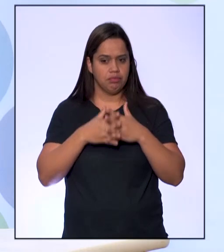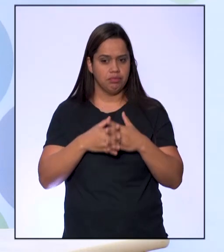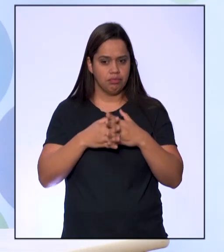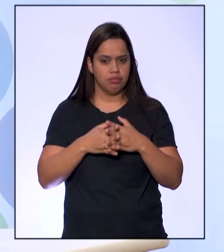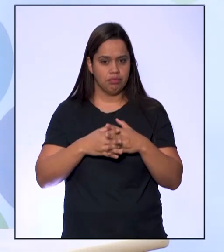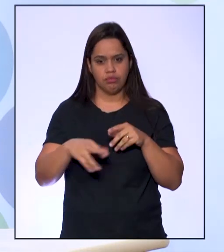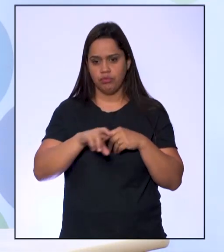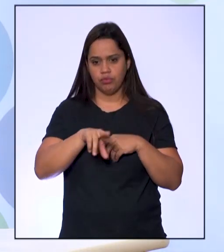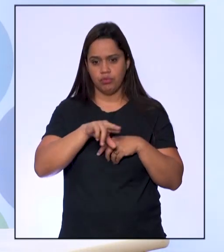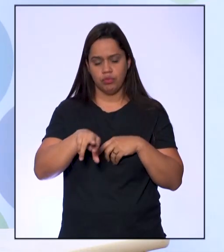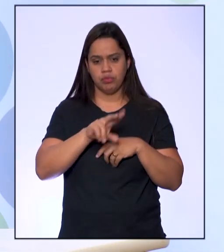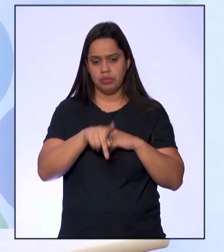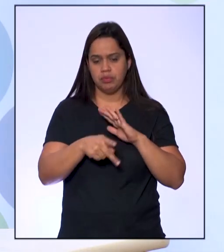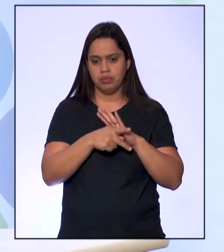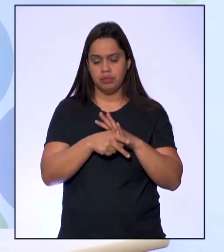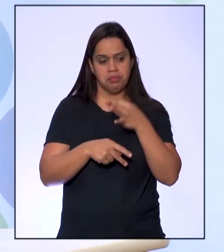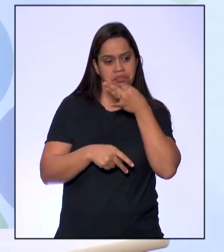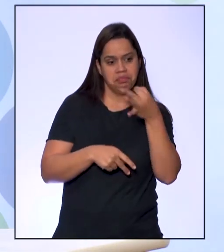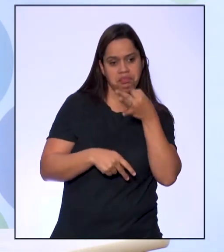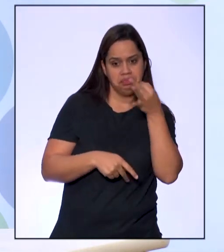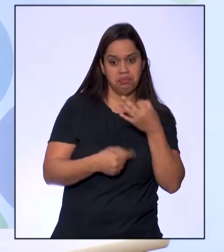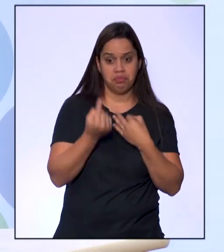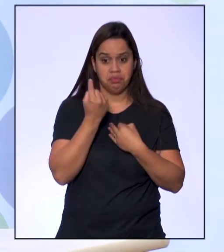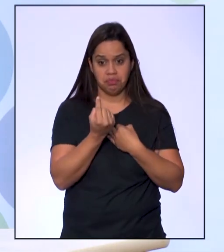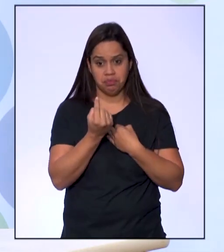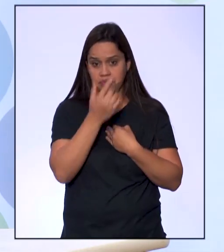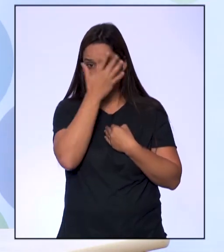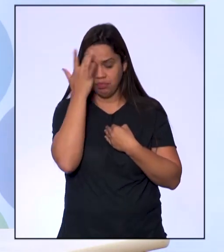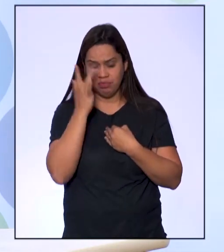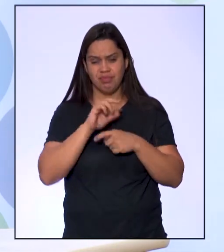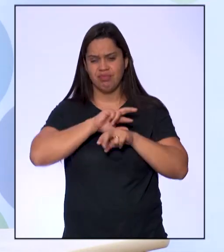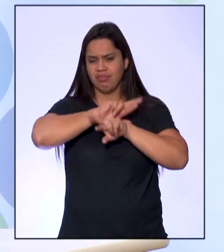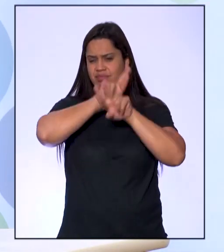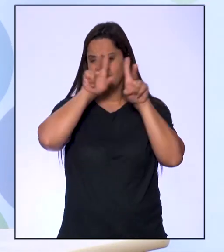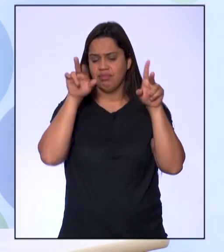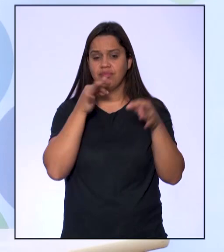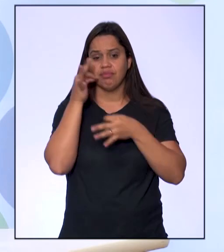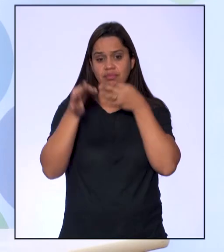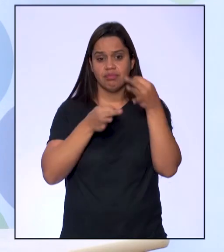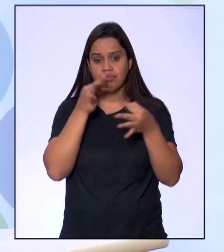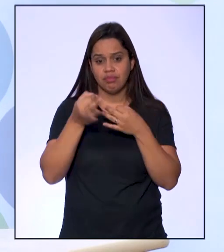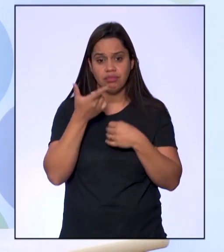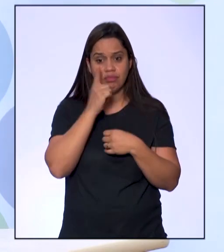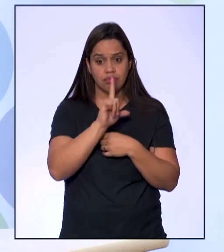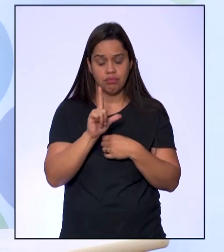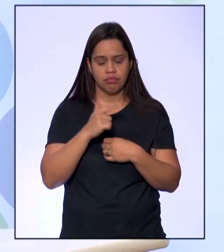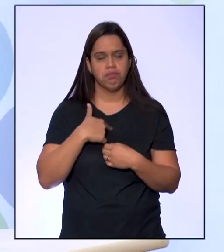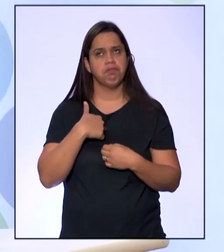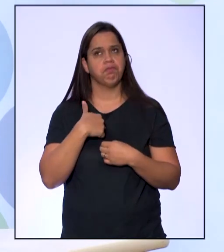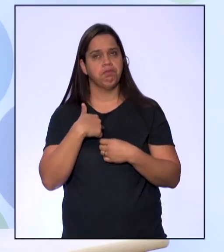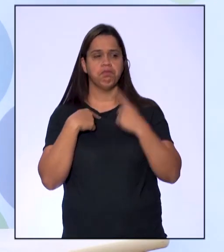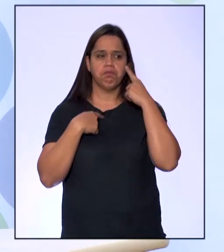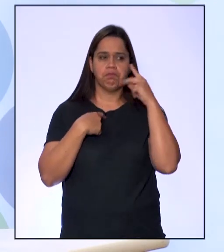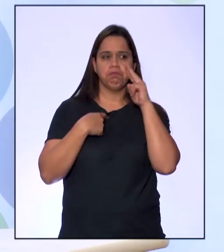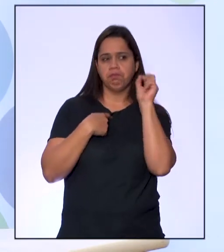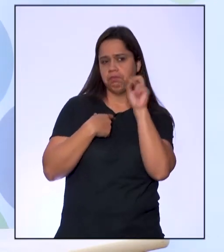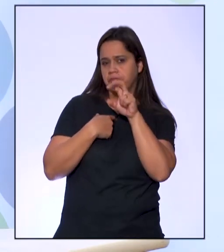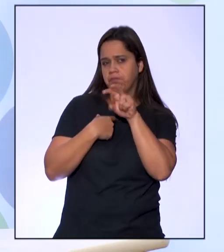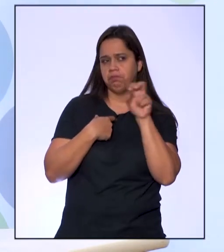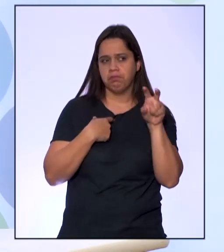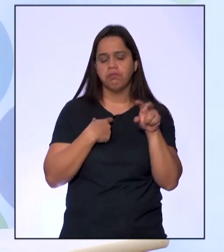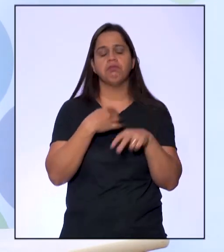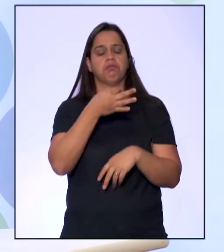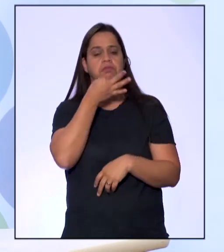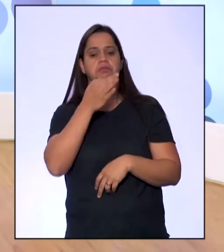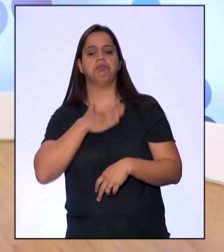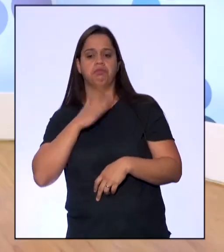uma opinião somente de uma pessoa, são várias opiniões para que vocês possam construir a de vocês. E vocês vão se deparar muito com isso, né,